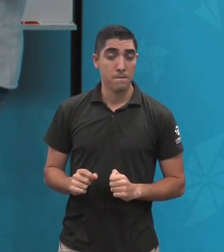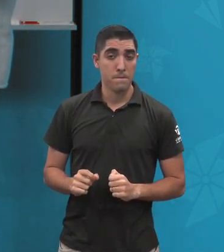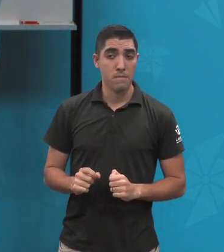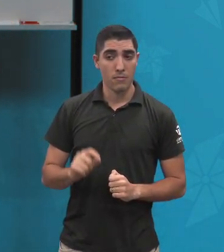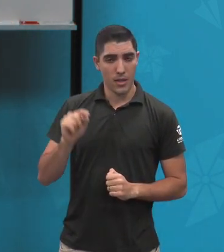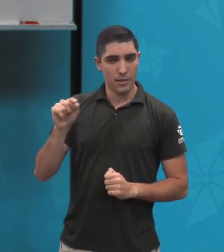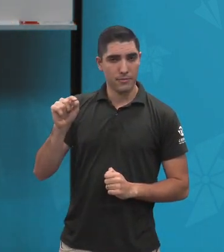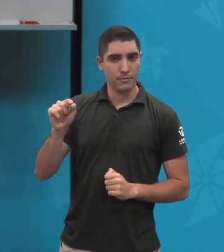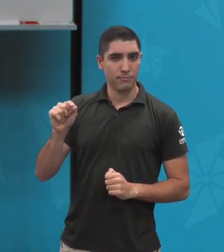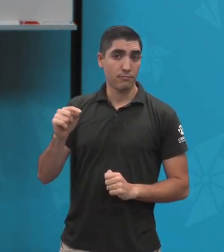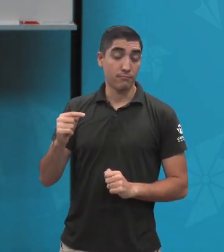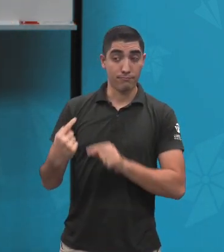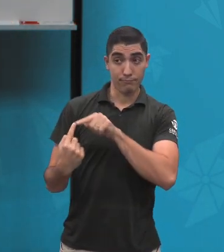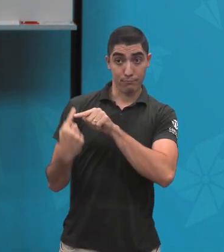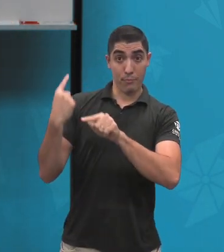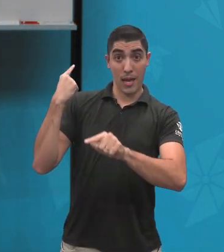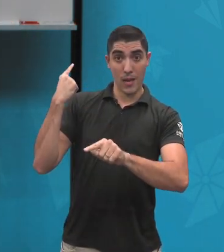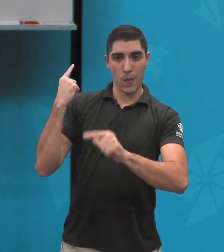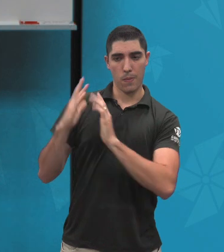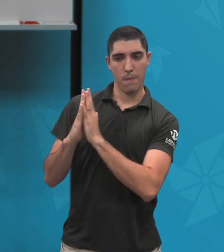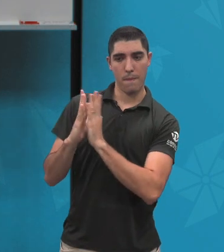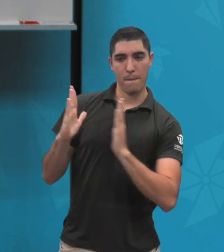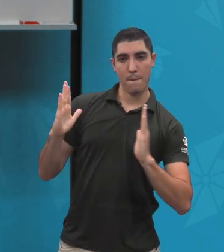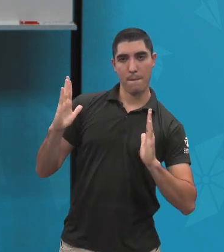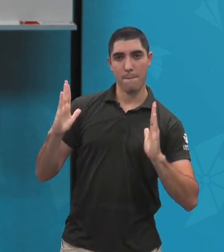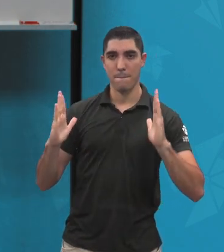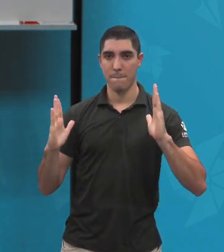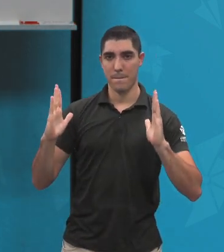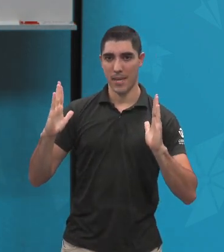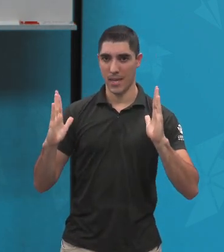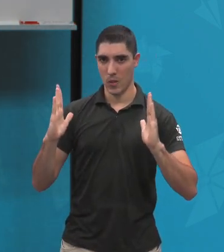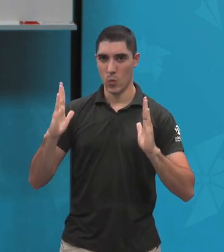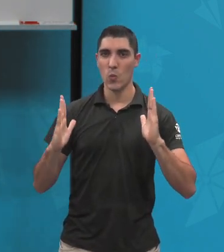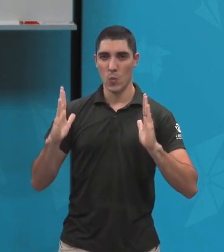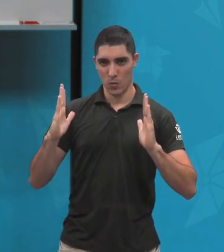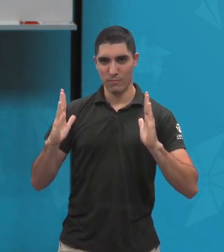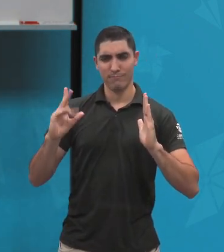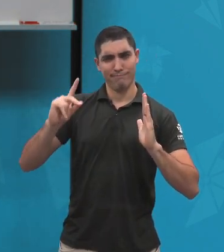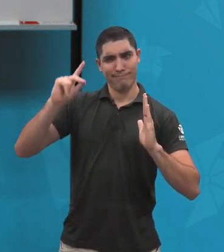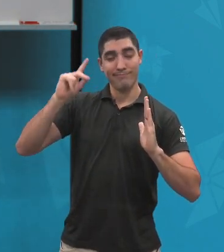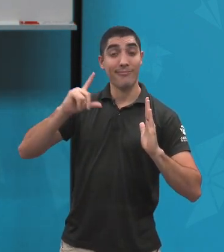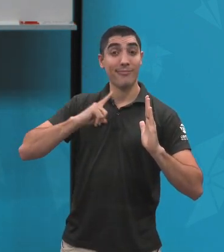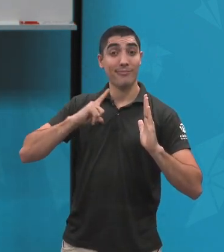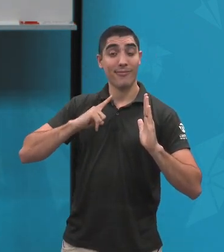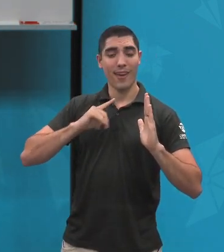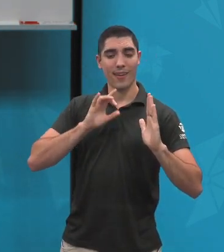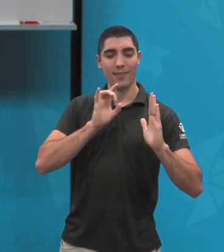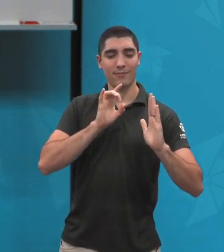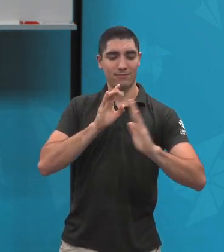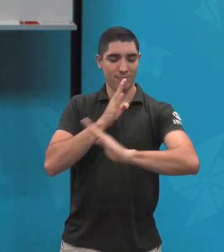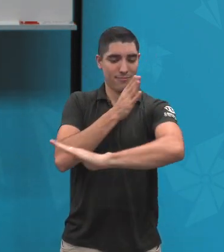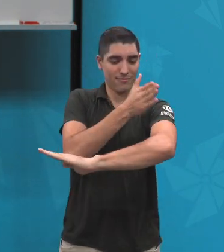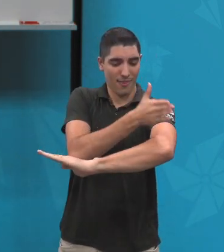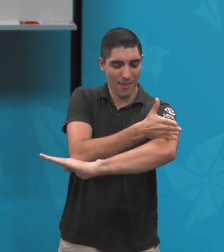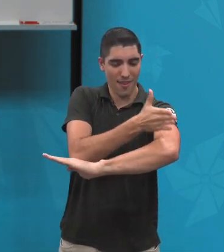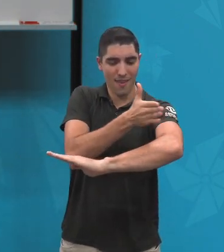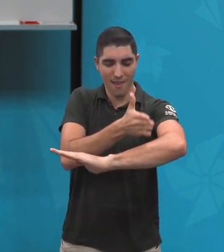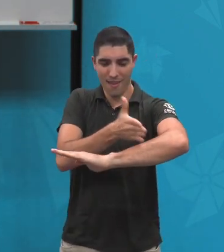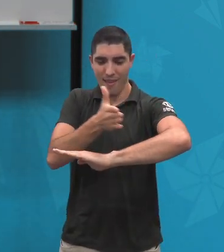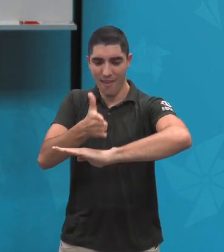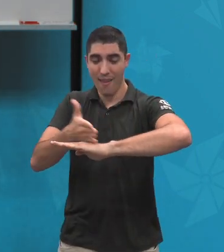fala de épocas que são marcadas por determinadas